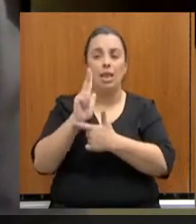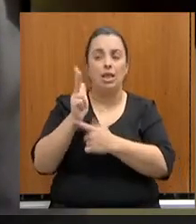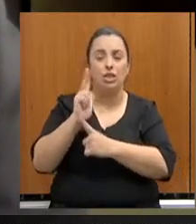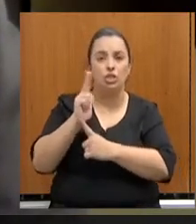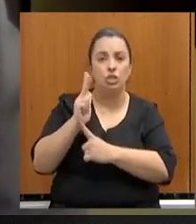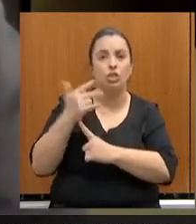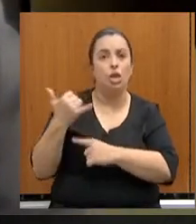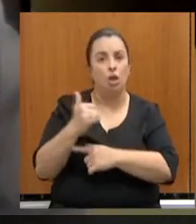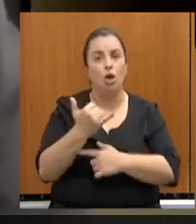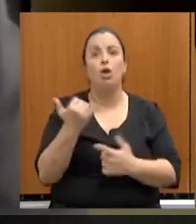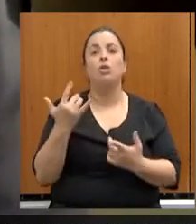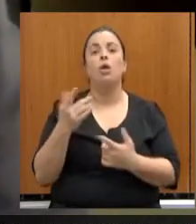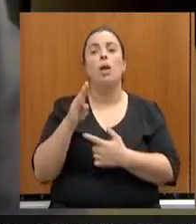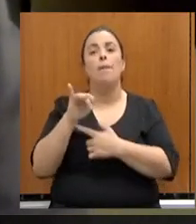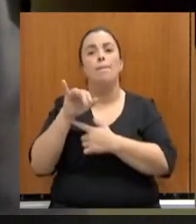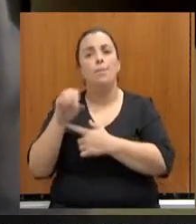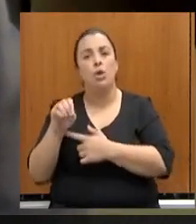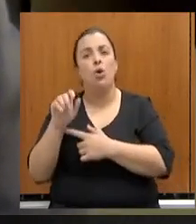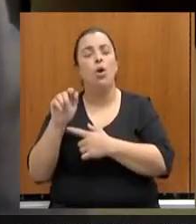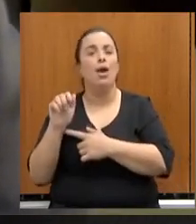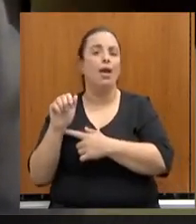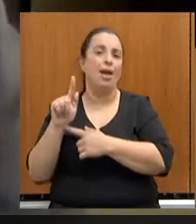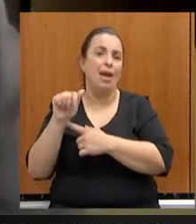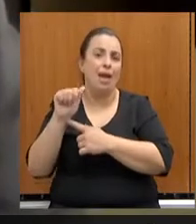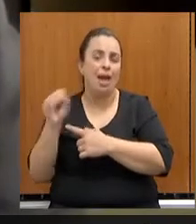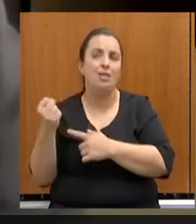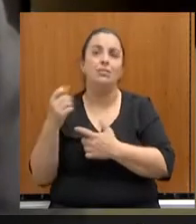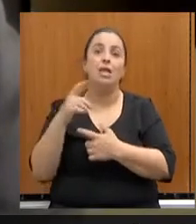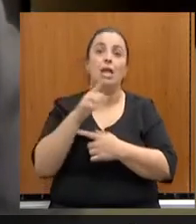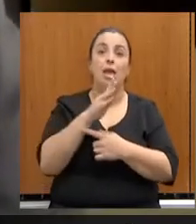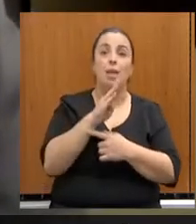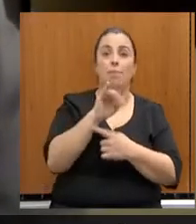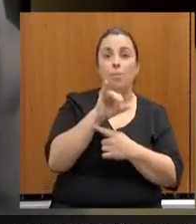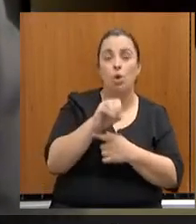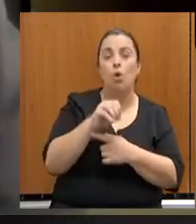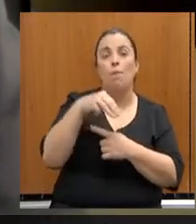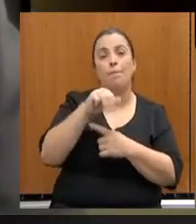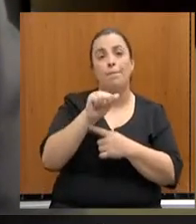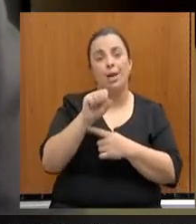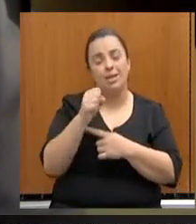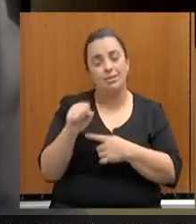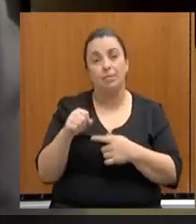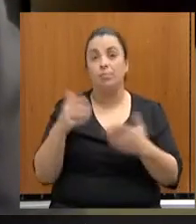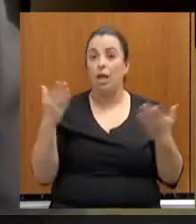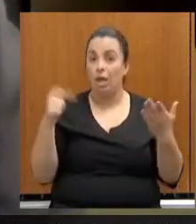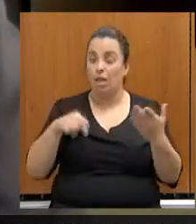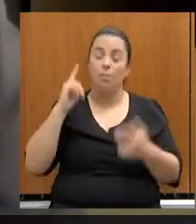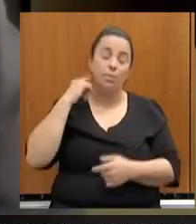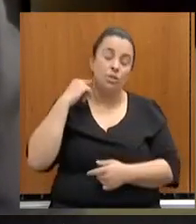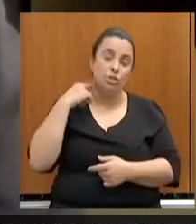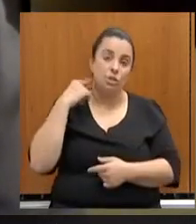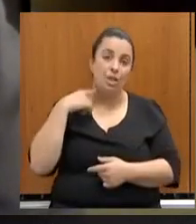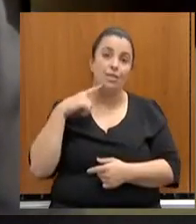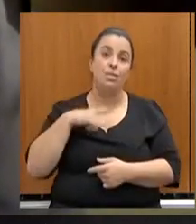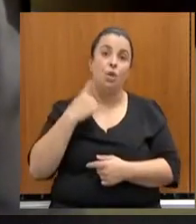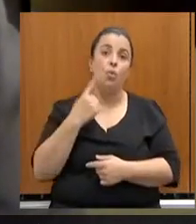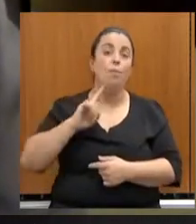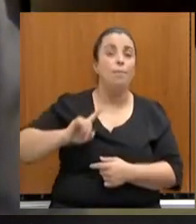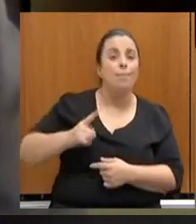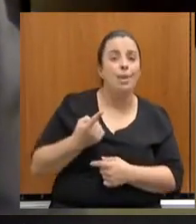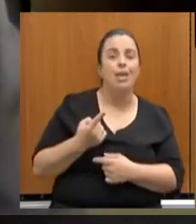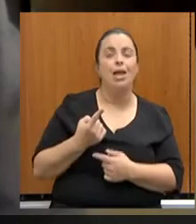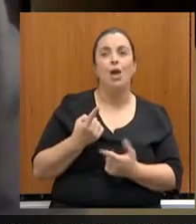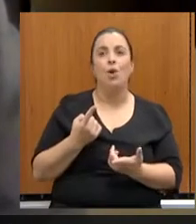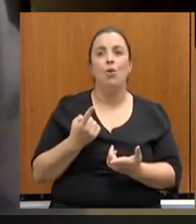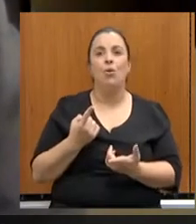e biomassa ou seja sotaque Minas Gerais hoje tem mais um milhão e 800 mil hectares de plantado